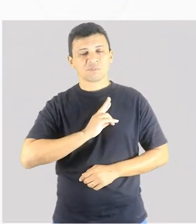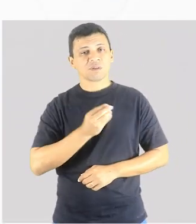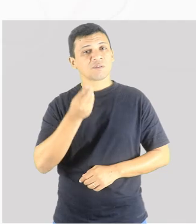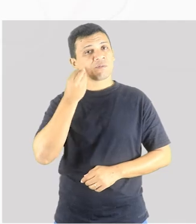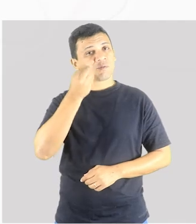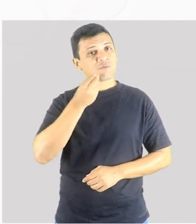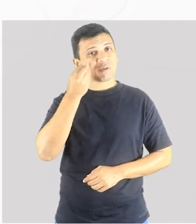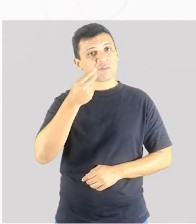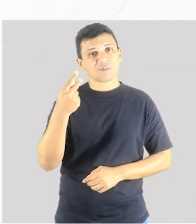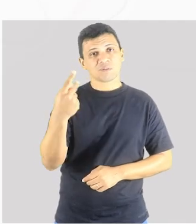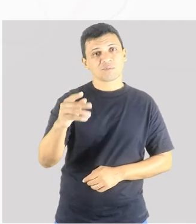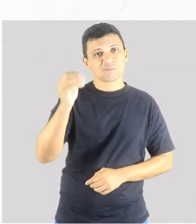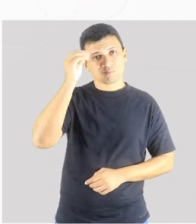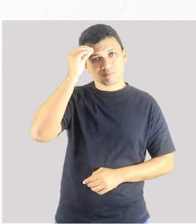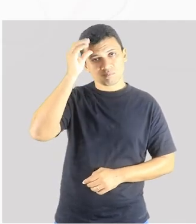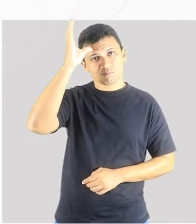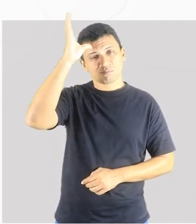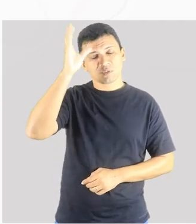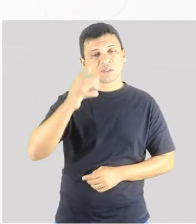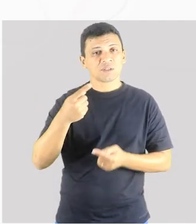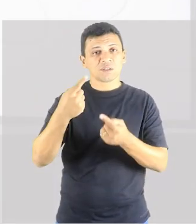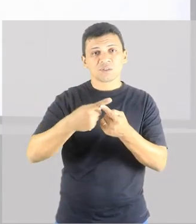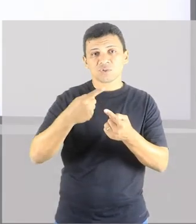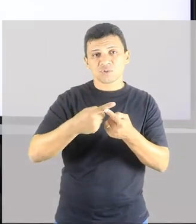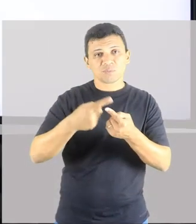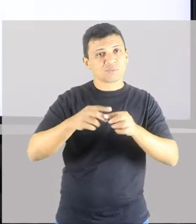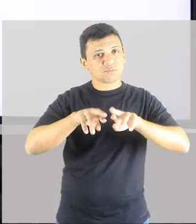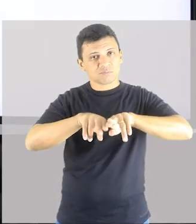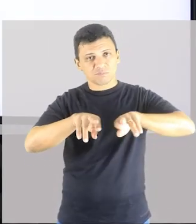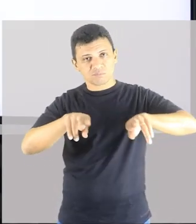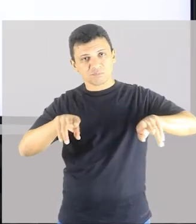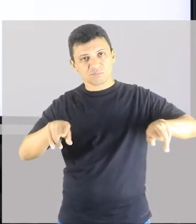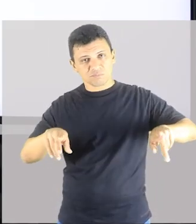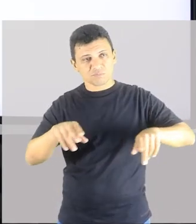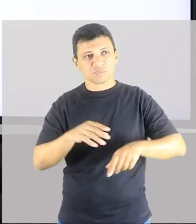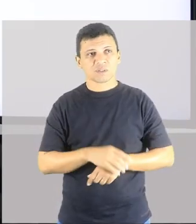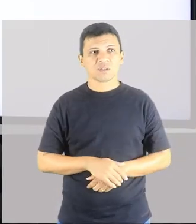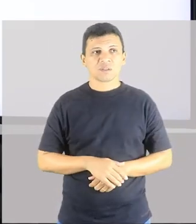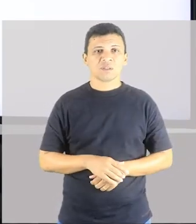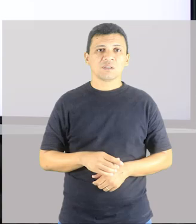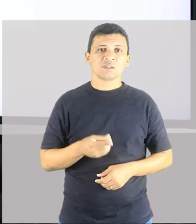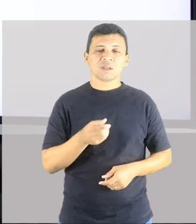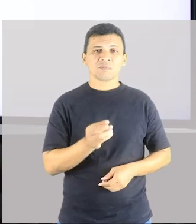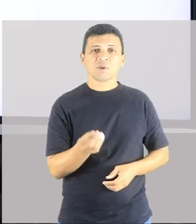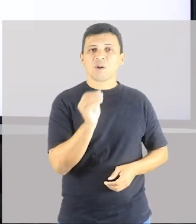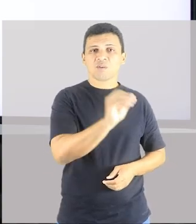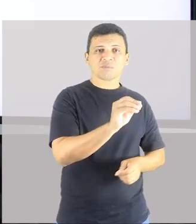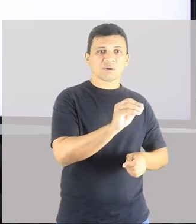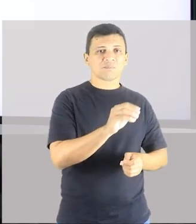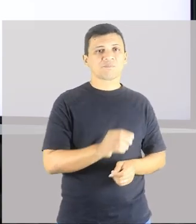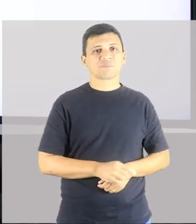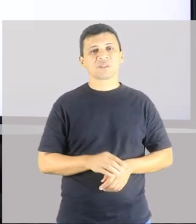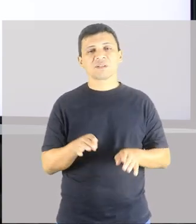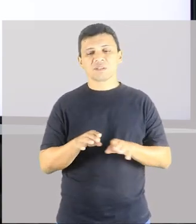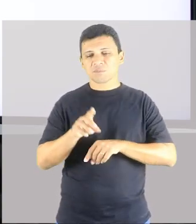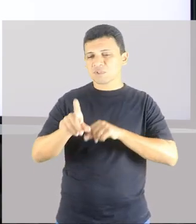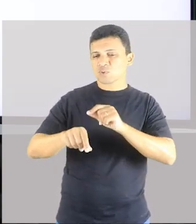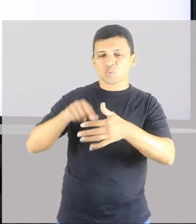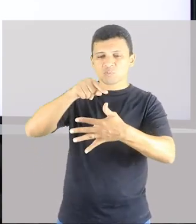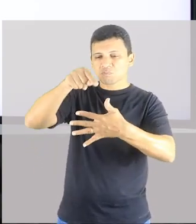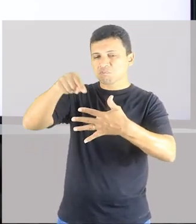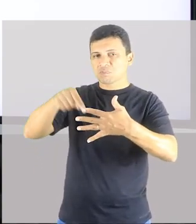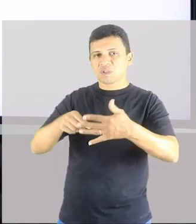verificar os seus conhecimentos. Tem vários tipos de formato, então eu posso ter de preencher espaços, de múltipla escolha,